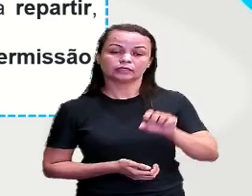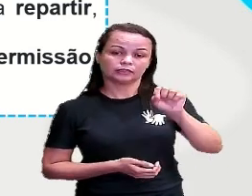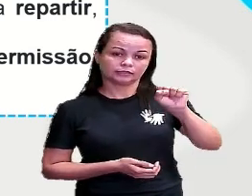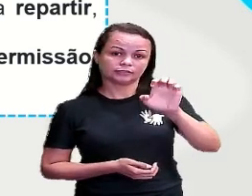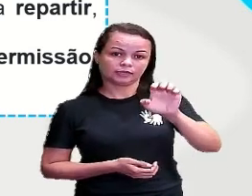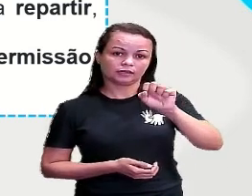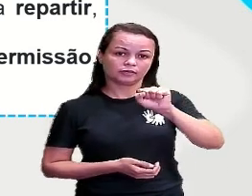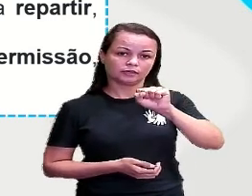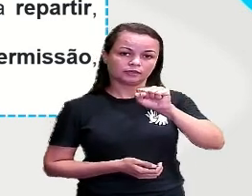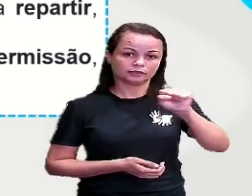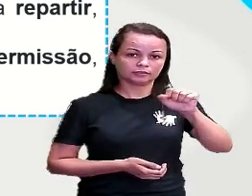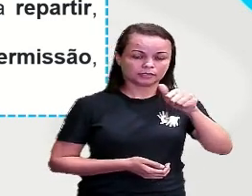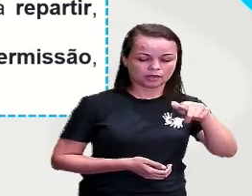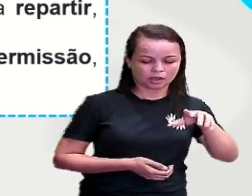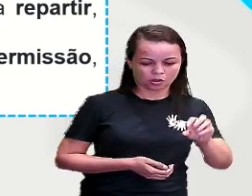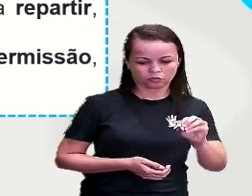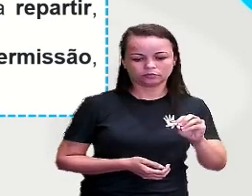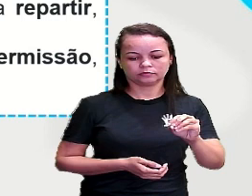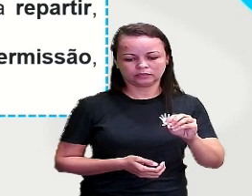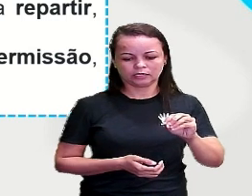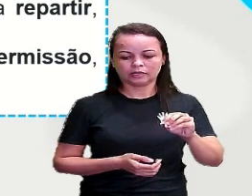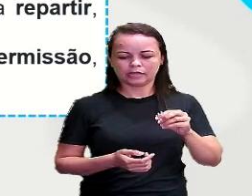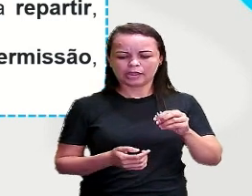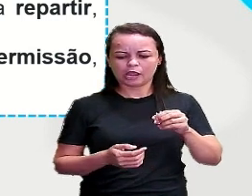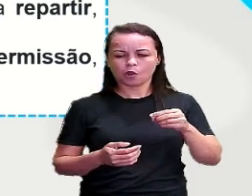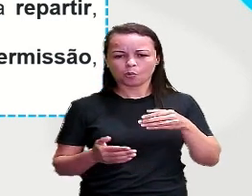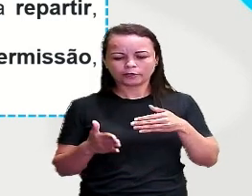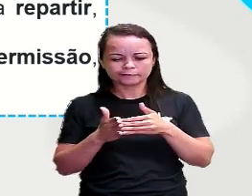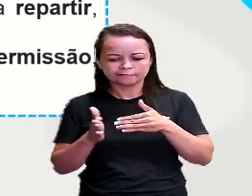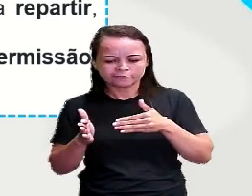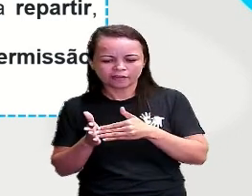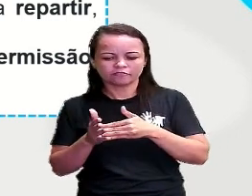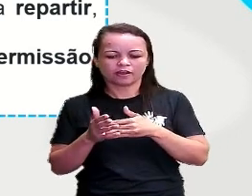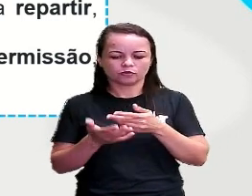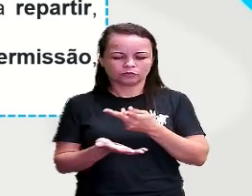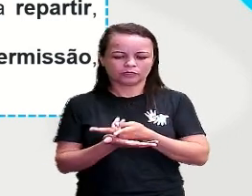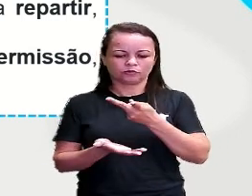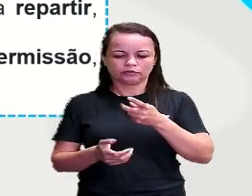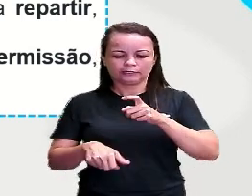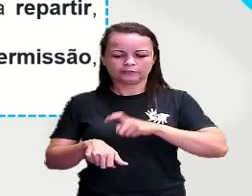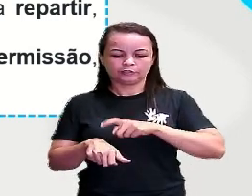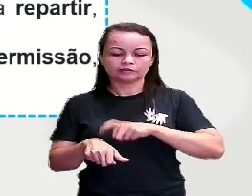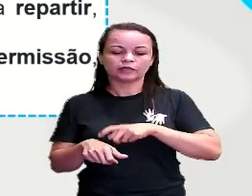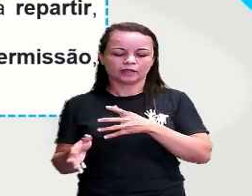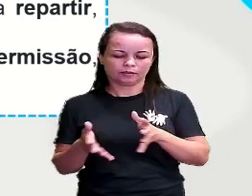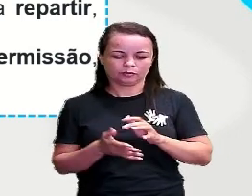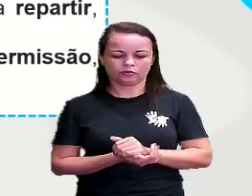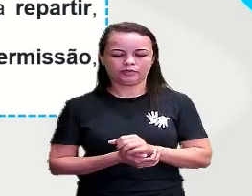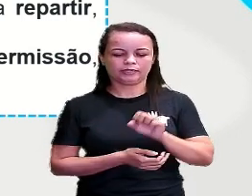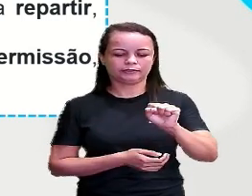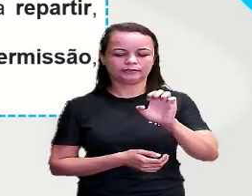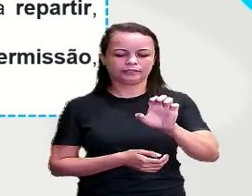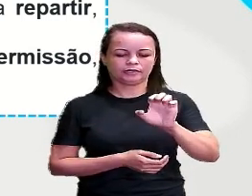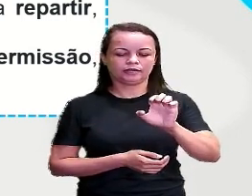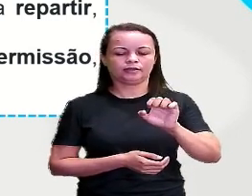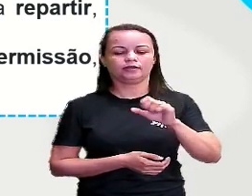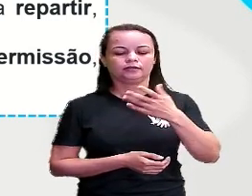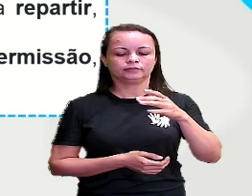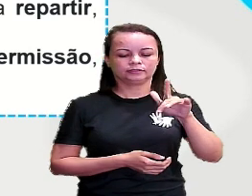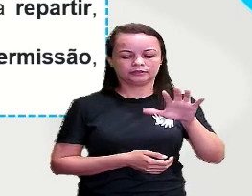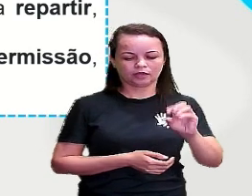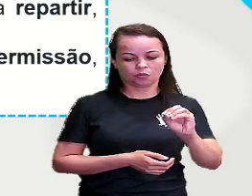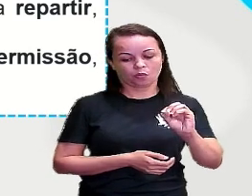S é o intervalo de tempo em que algo acontece. Já a sessão com C cedilha ou secção corresponderá a